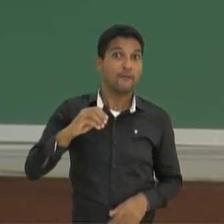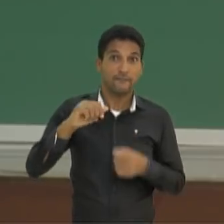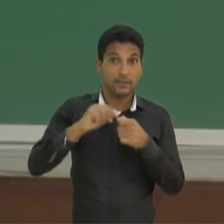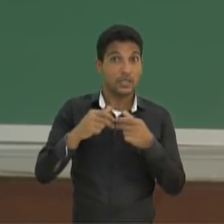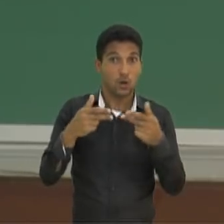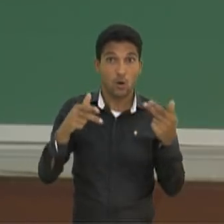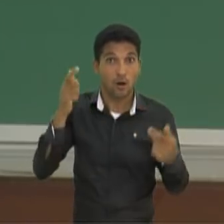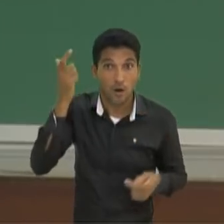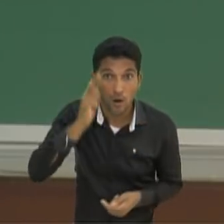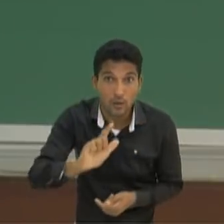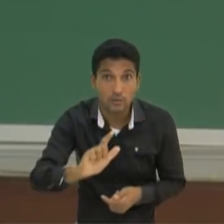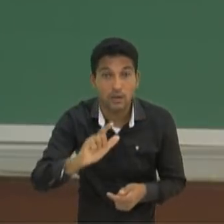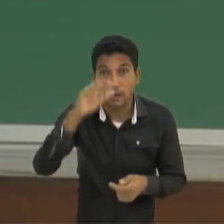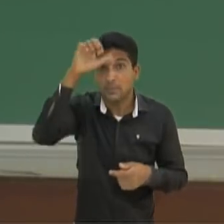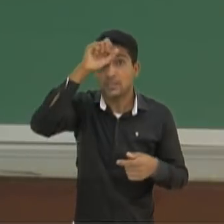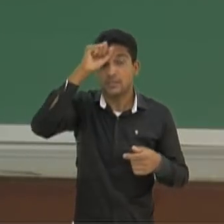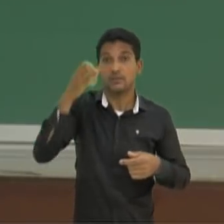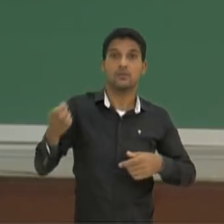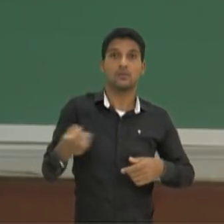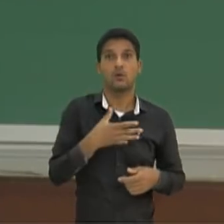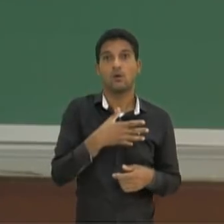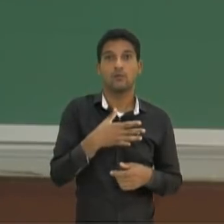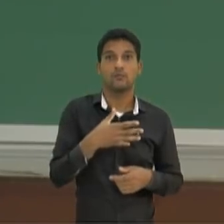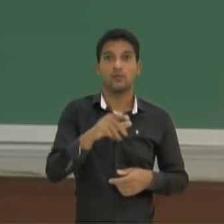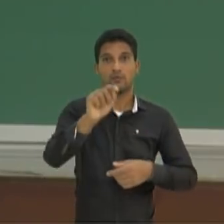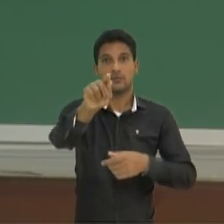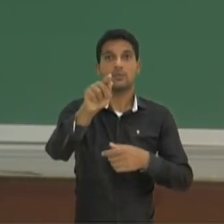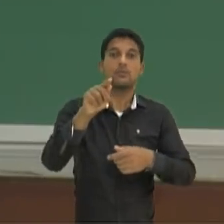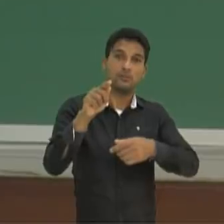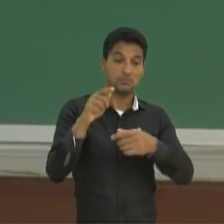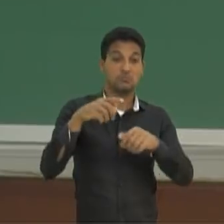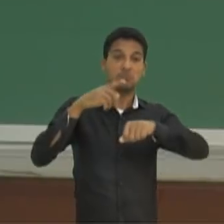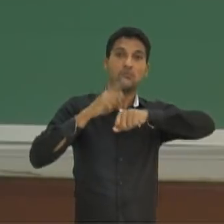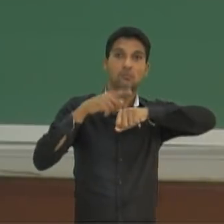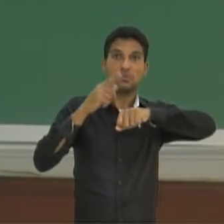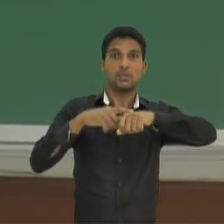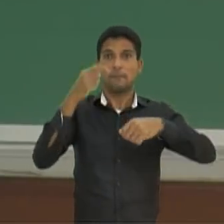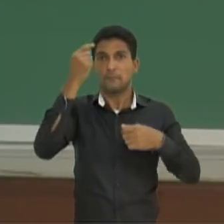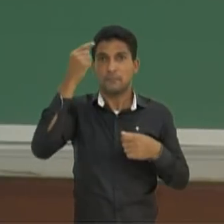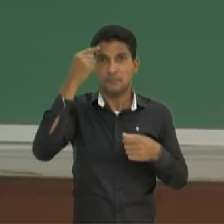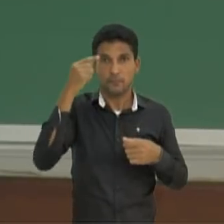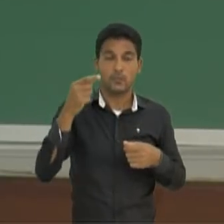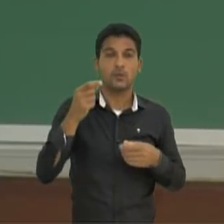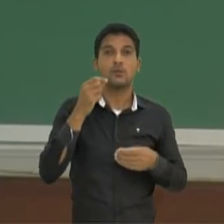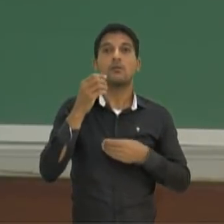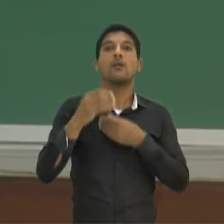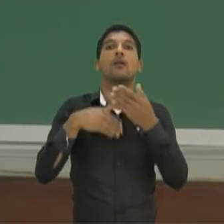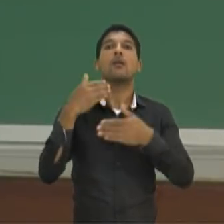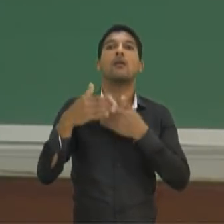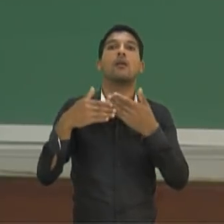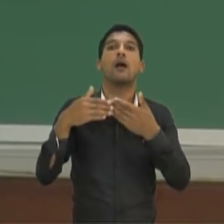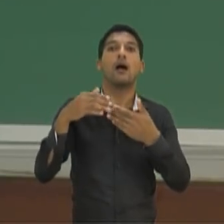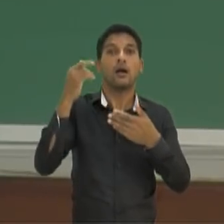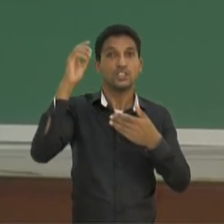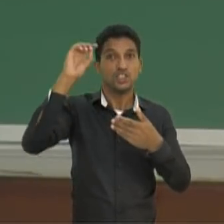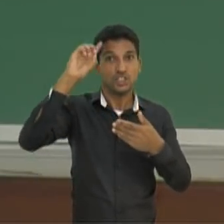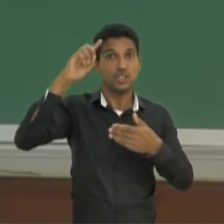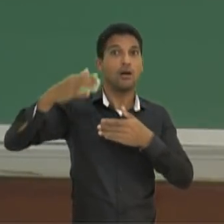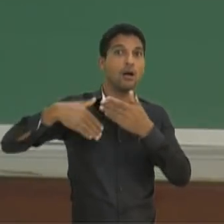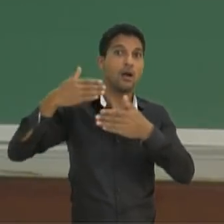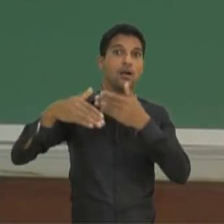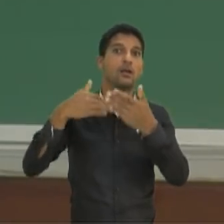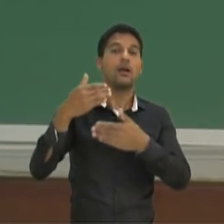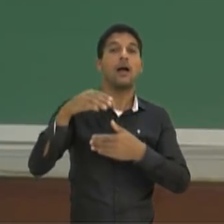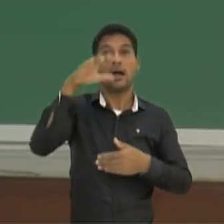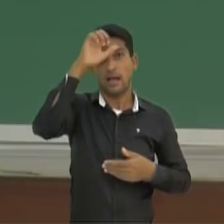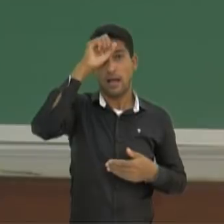novas. Vocês estão aí nesse momento pensando numa projeção de aprendizado para o dia de vocês, né? Que isso com certeza se